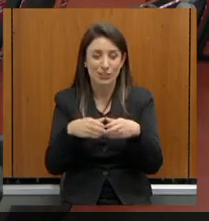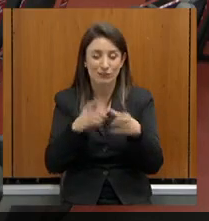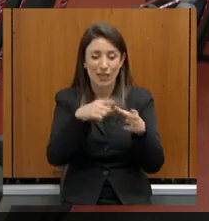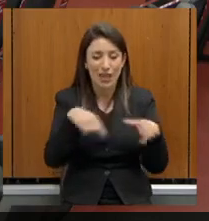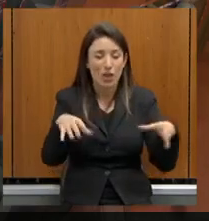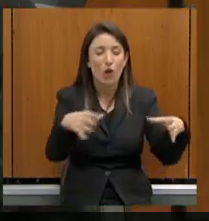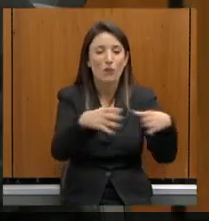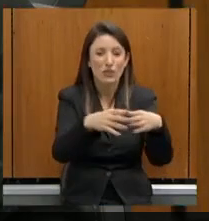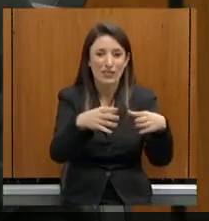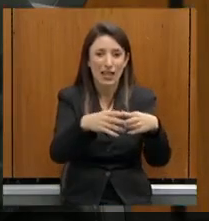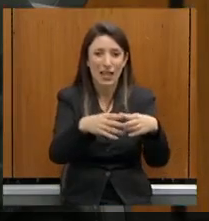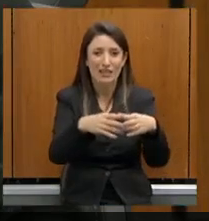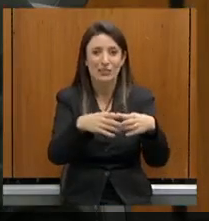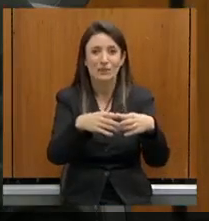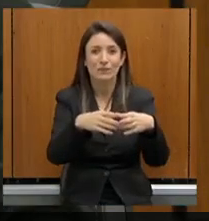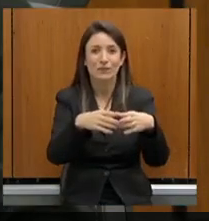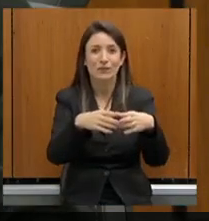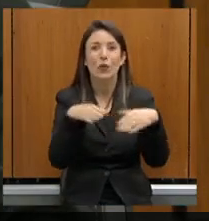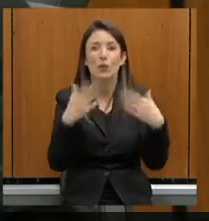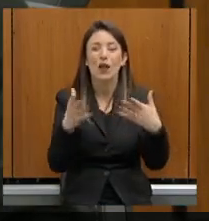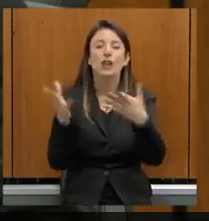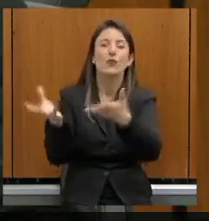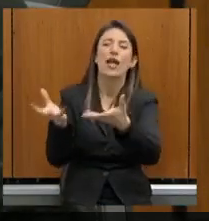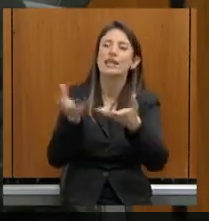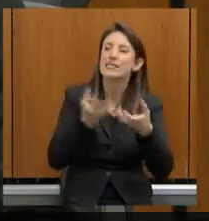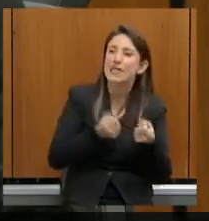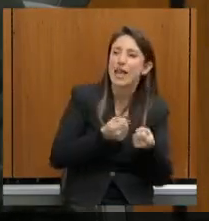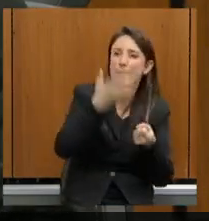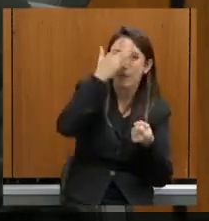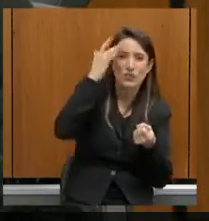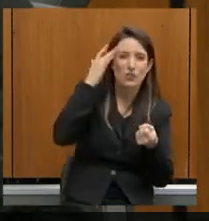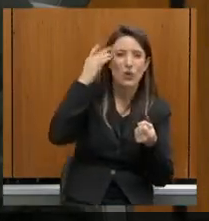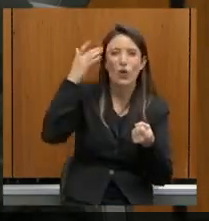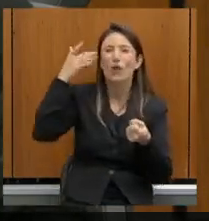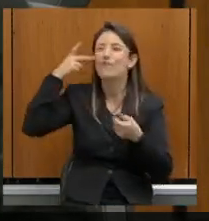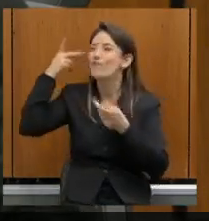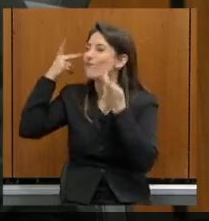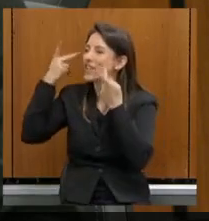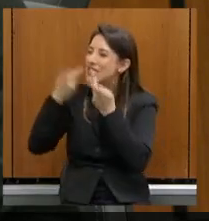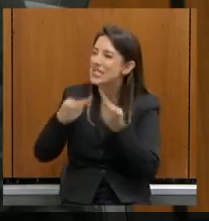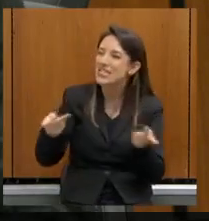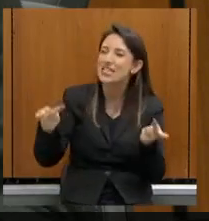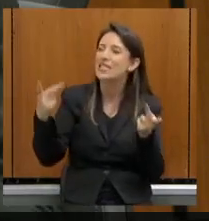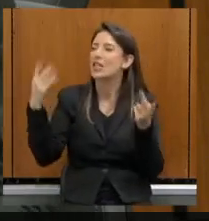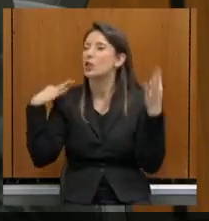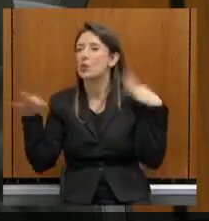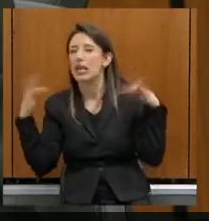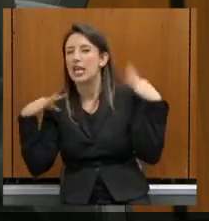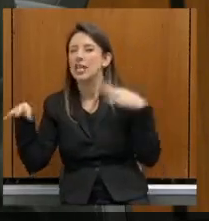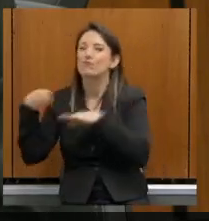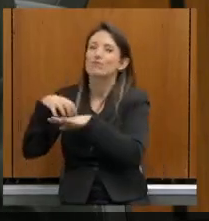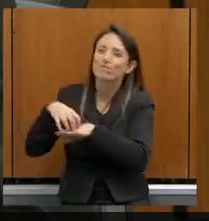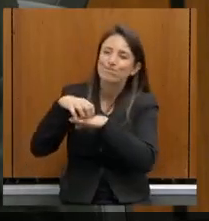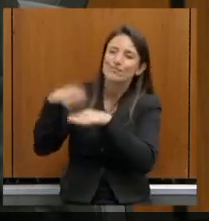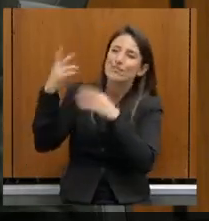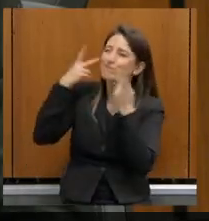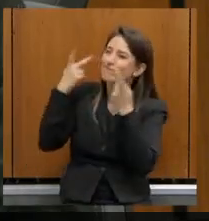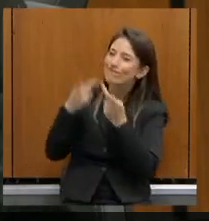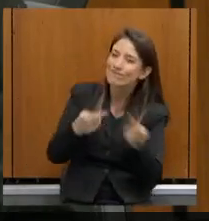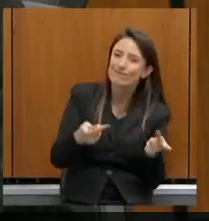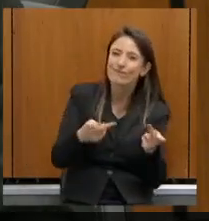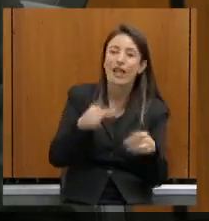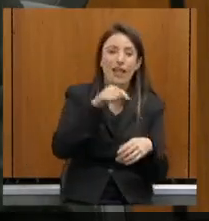as pessoas os visitantes e oferecer com elas uma